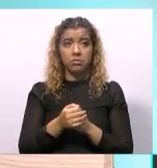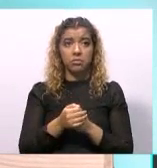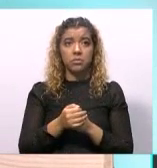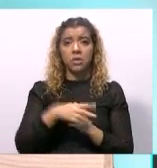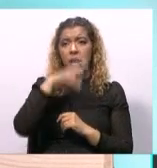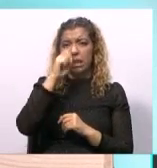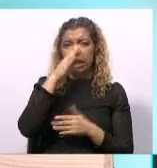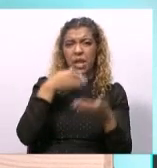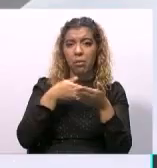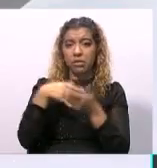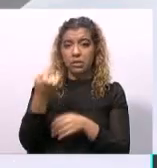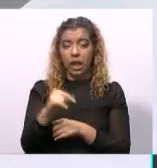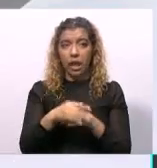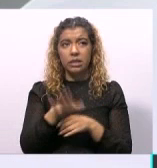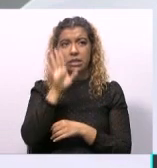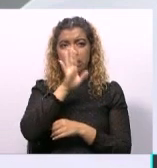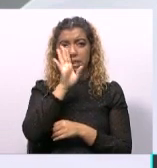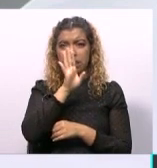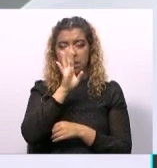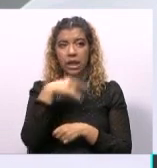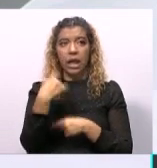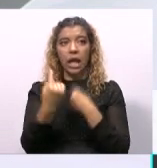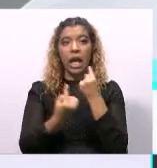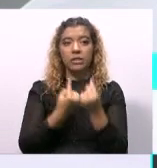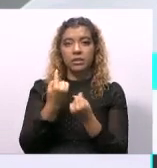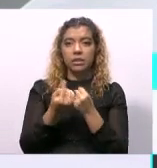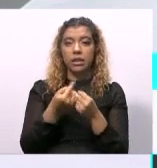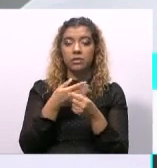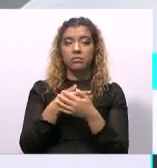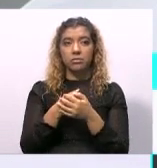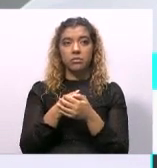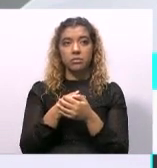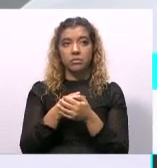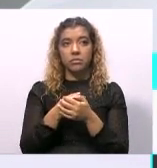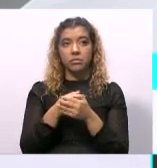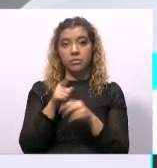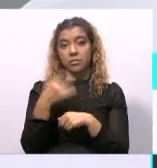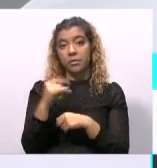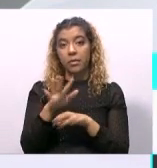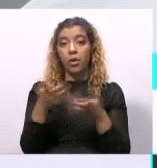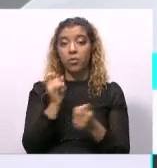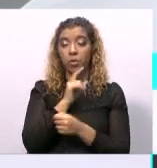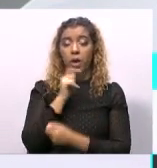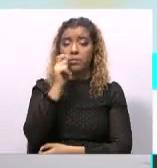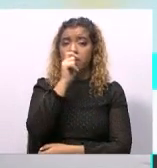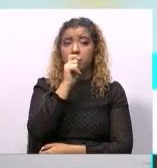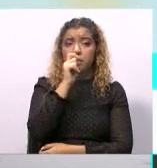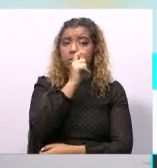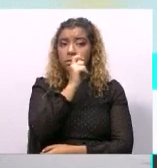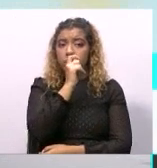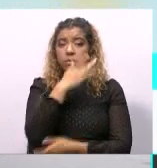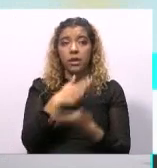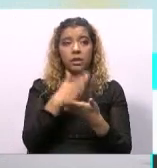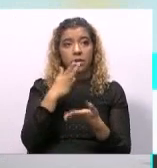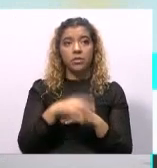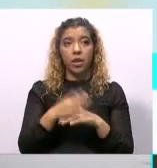narizes entupidos, quando já estamos ali com alguma obstrução, então utilizar o inalador com o óleo essencial de eucalipto pode ser